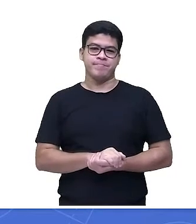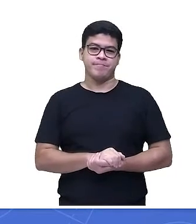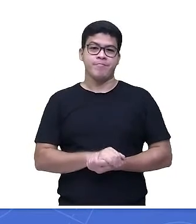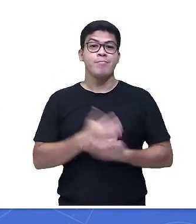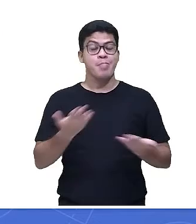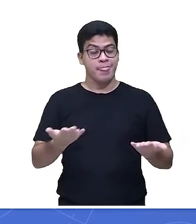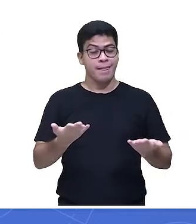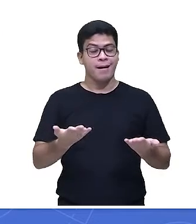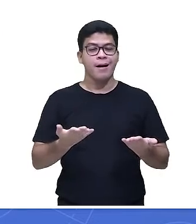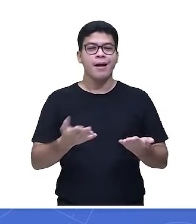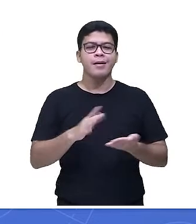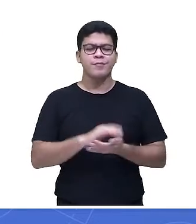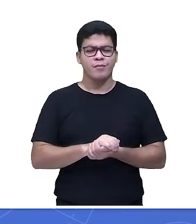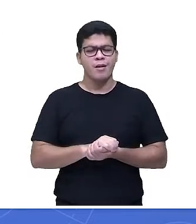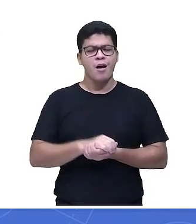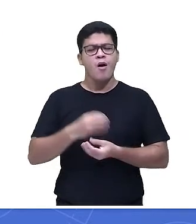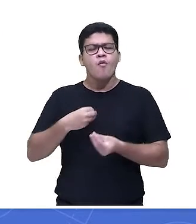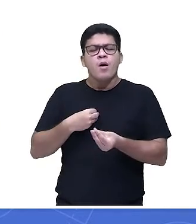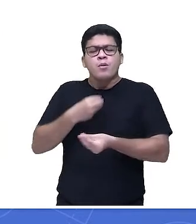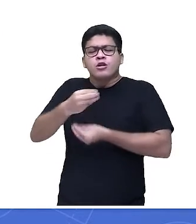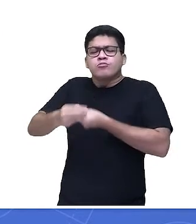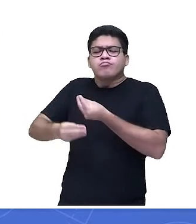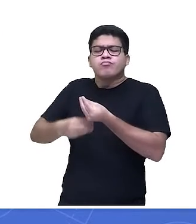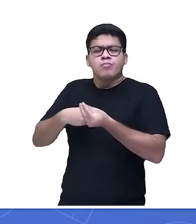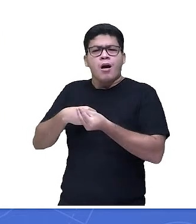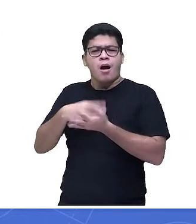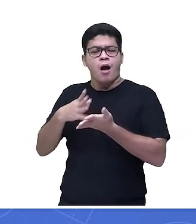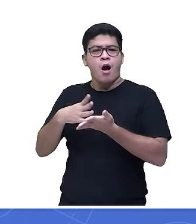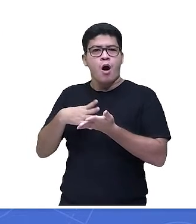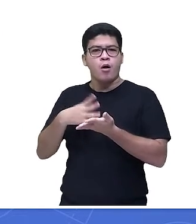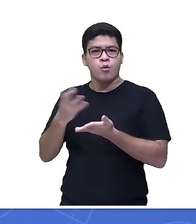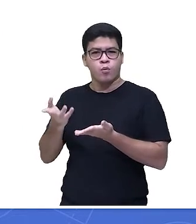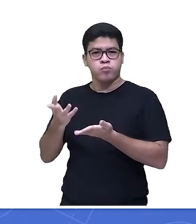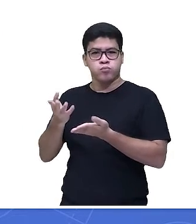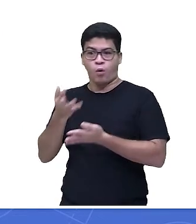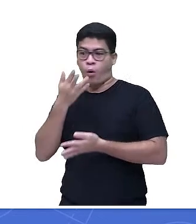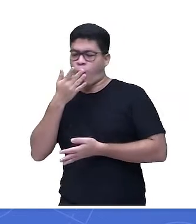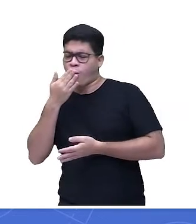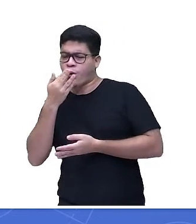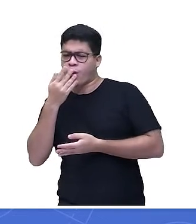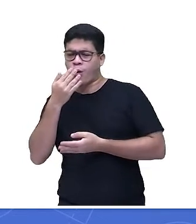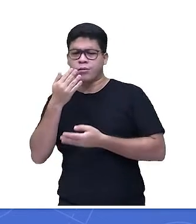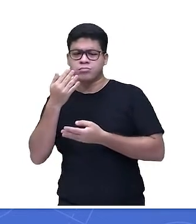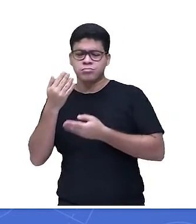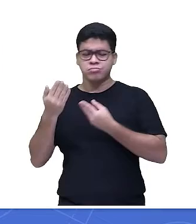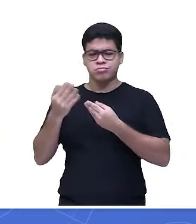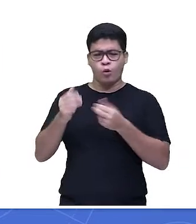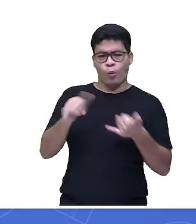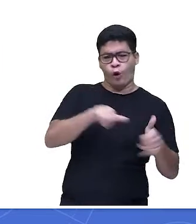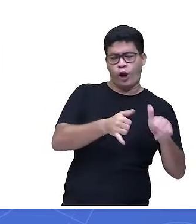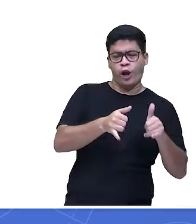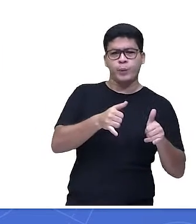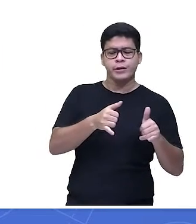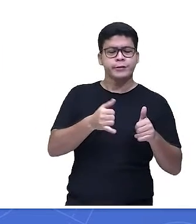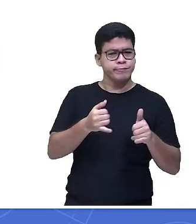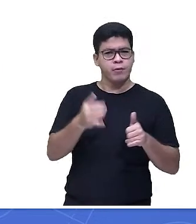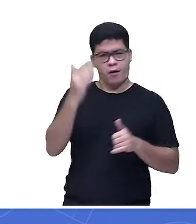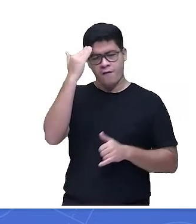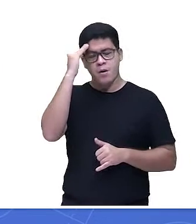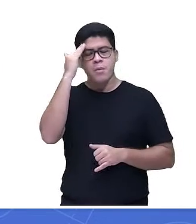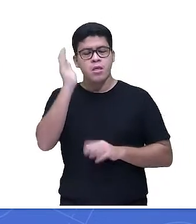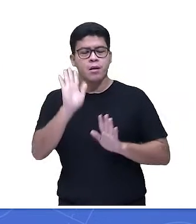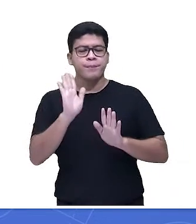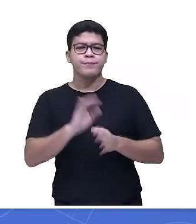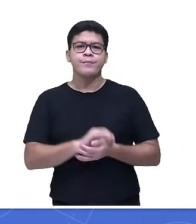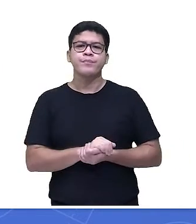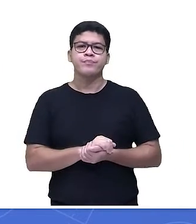vamos fazer uma analogia com o assunto de hoje? Olha aí, as cores primárias podem